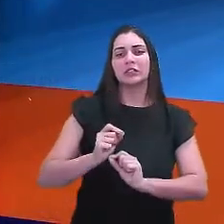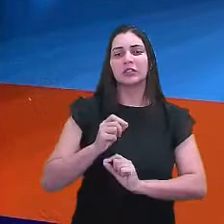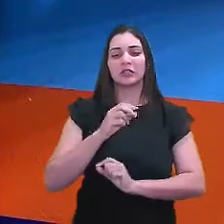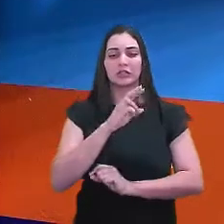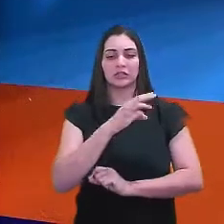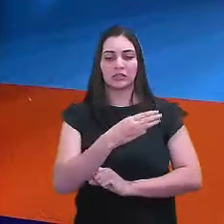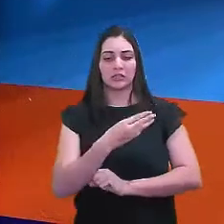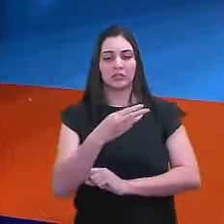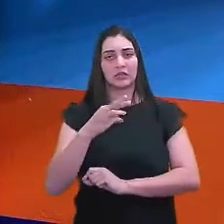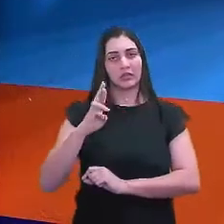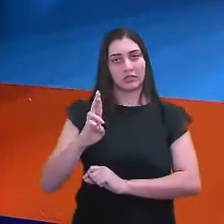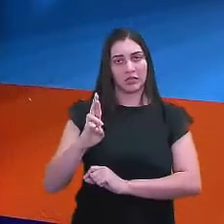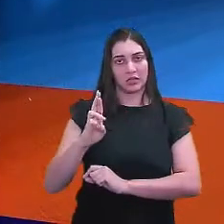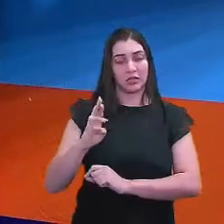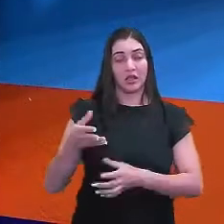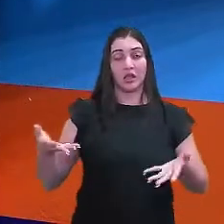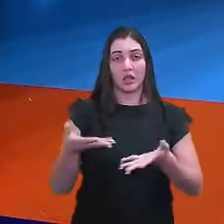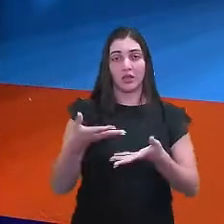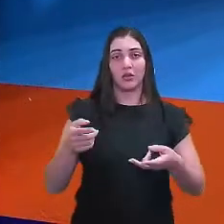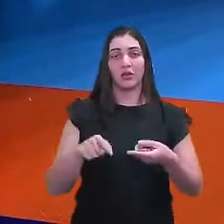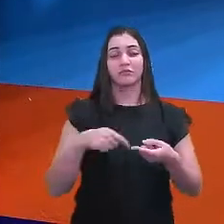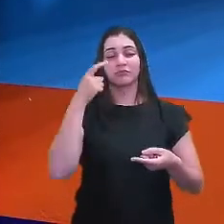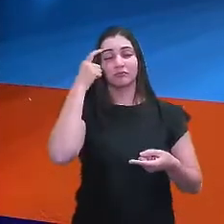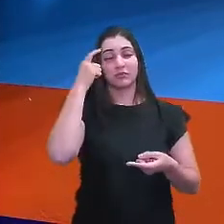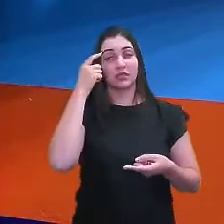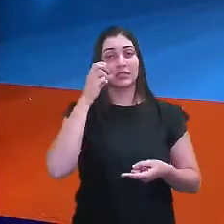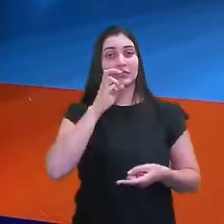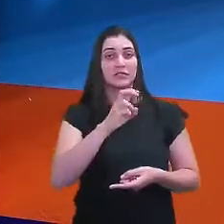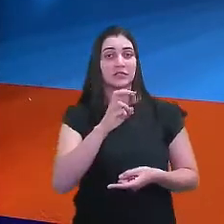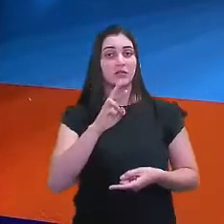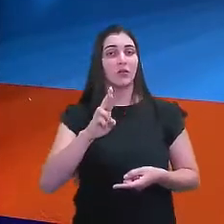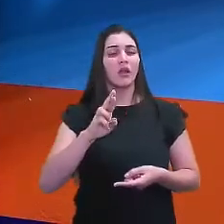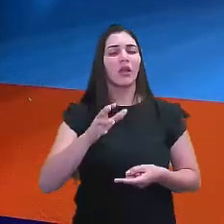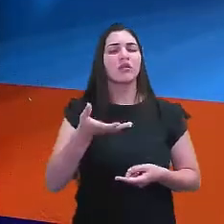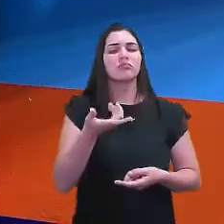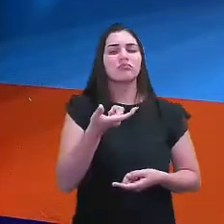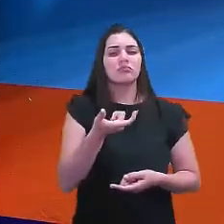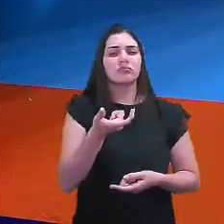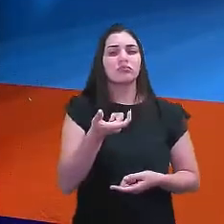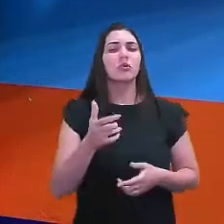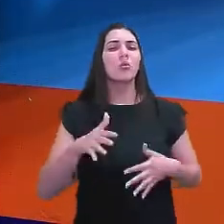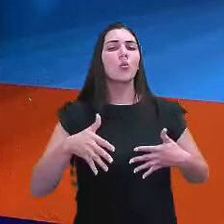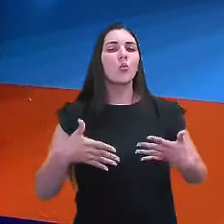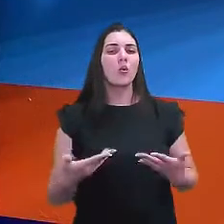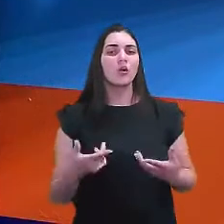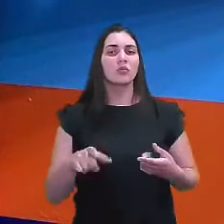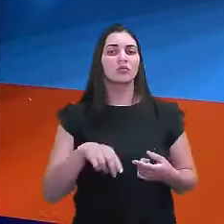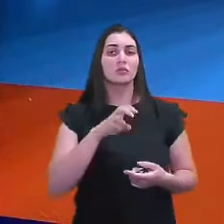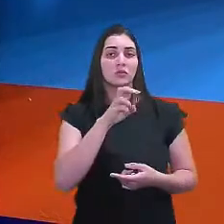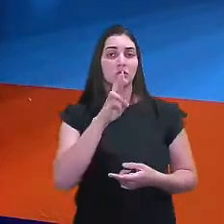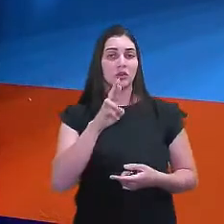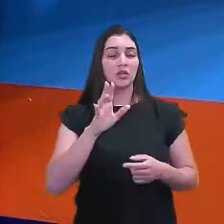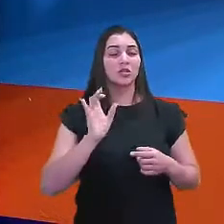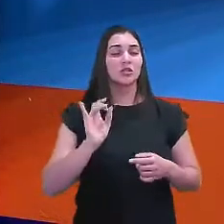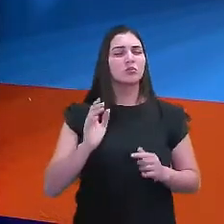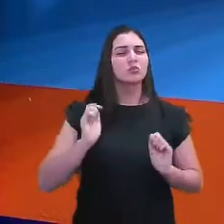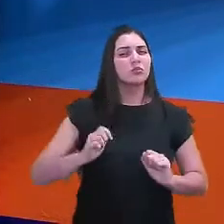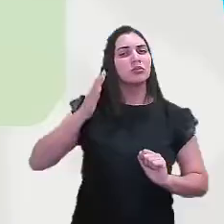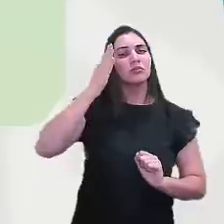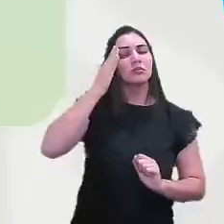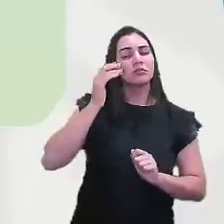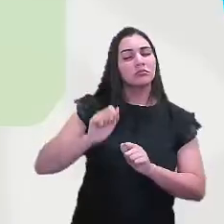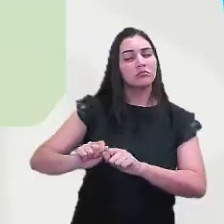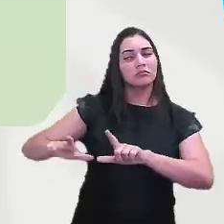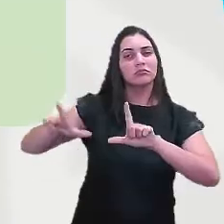pensar agora em 5 R's. E quais seriam esses 5 R's? Desculpa, gente. Só para que vocês possam entender. Abre essa imagem aí, por